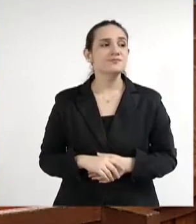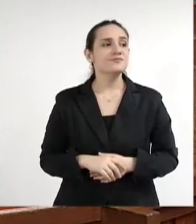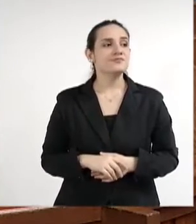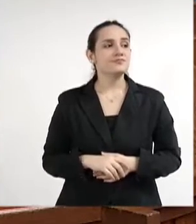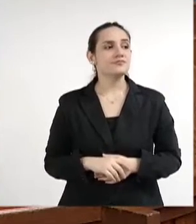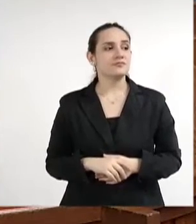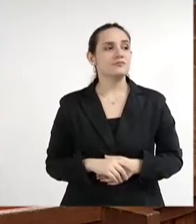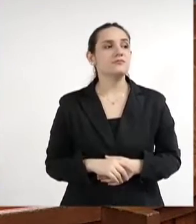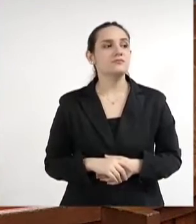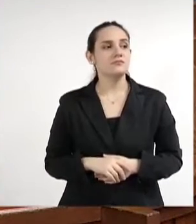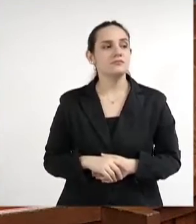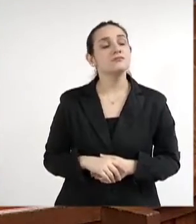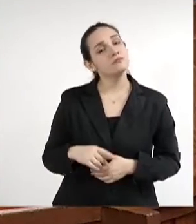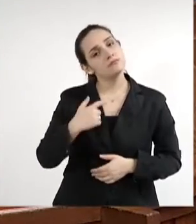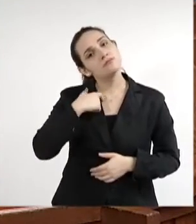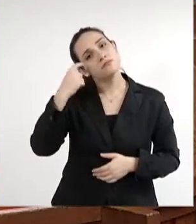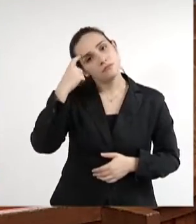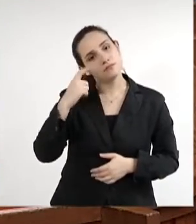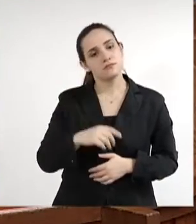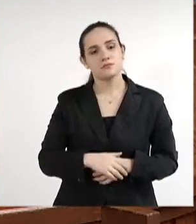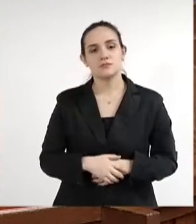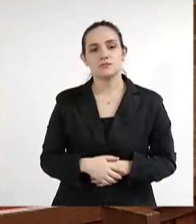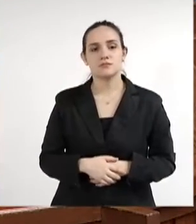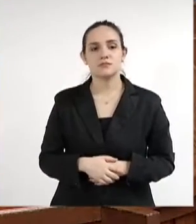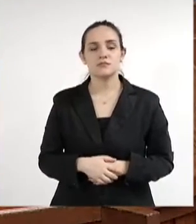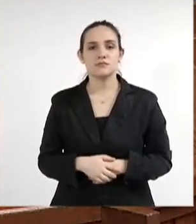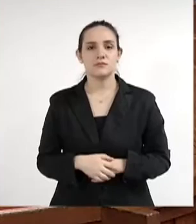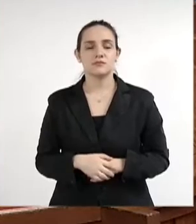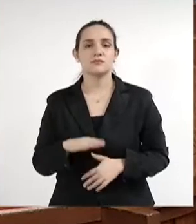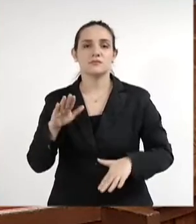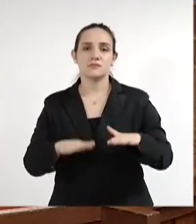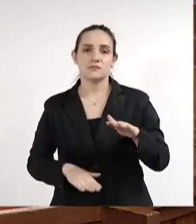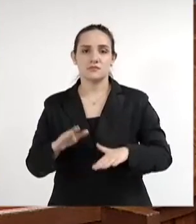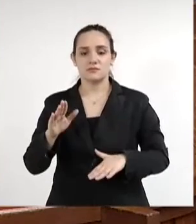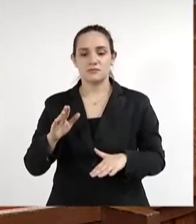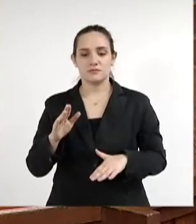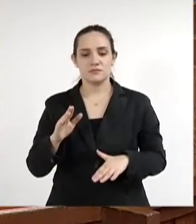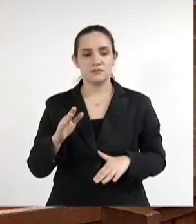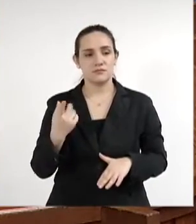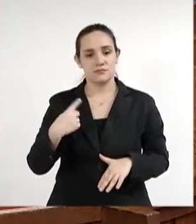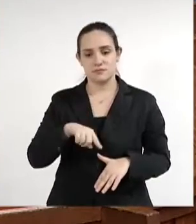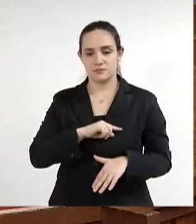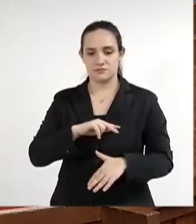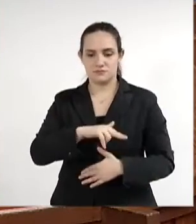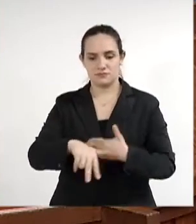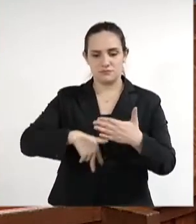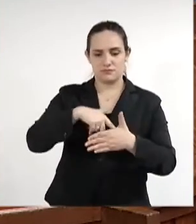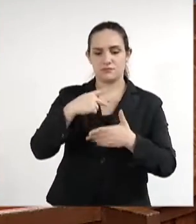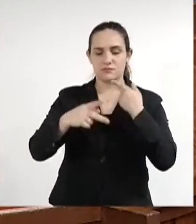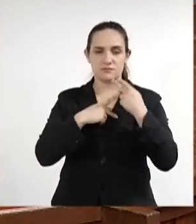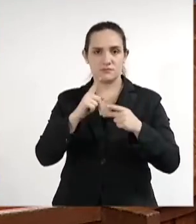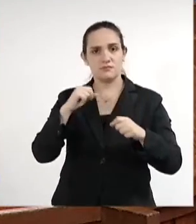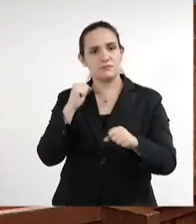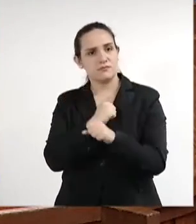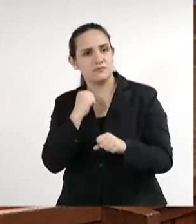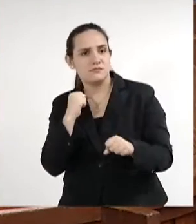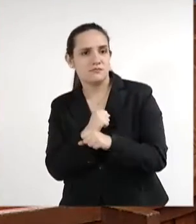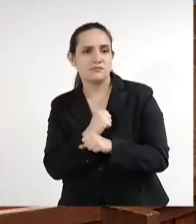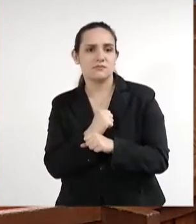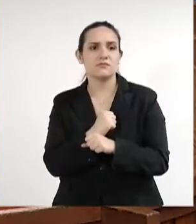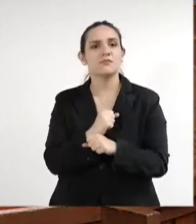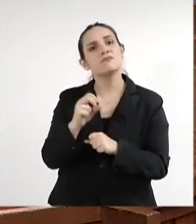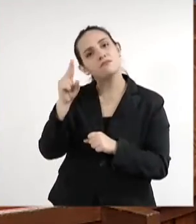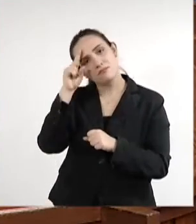Então, acho que muitas vezes nós ocupamos essa tribuna para falar de obras de concreto